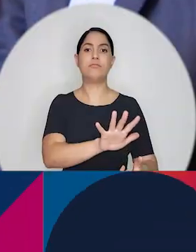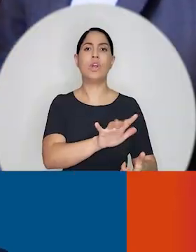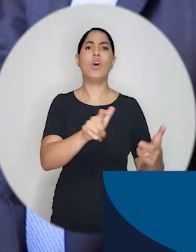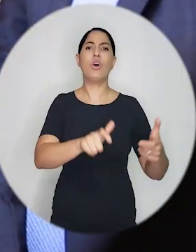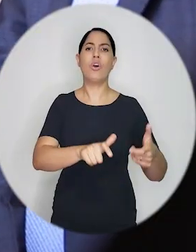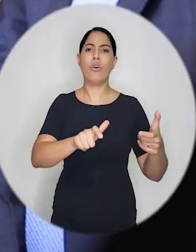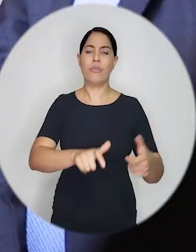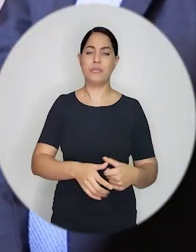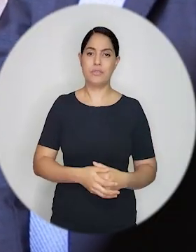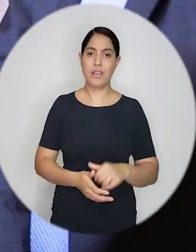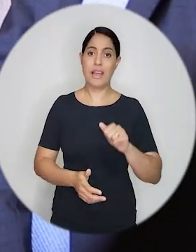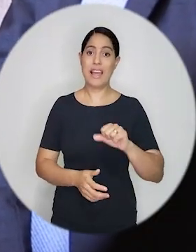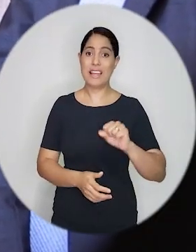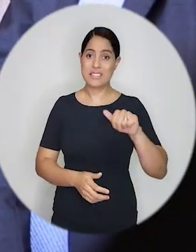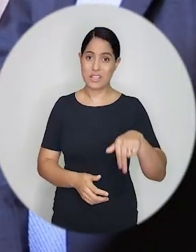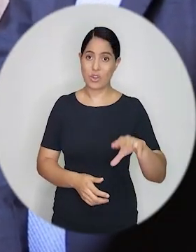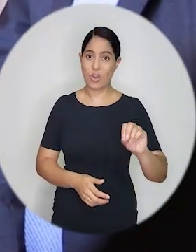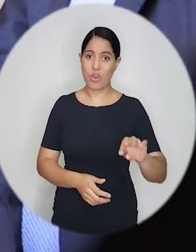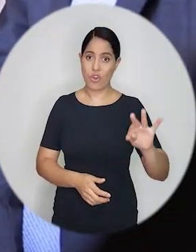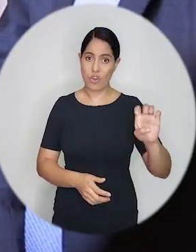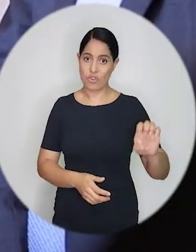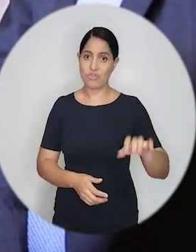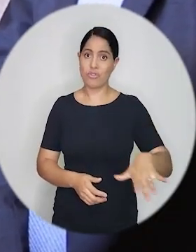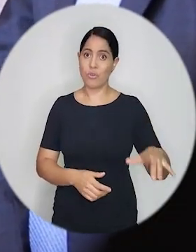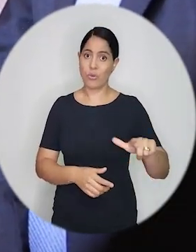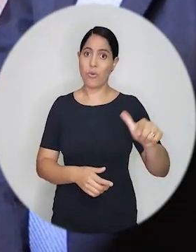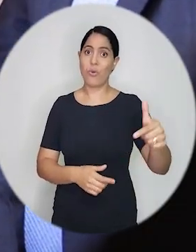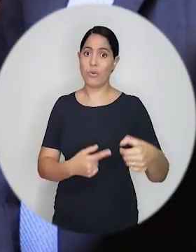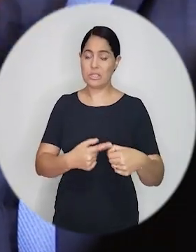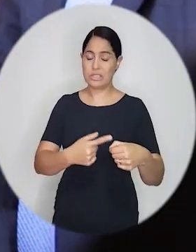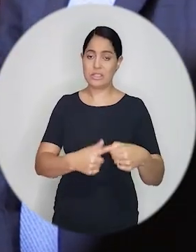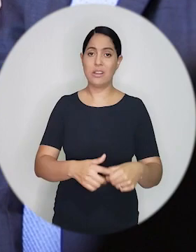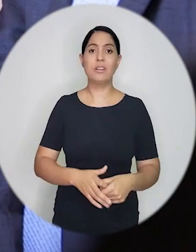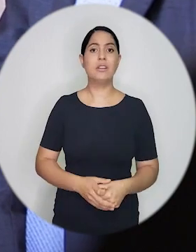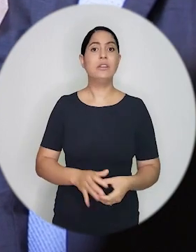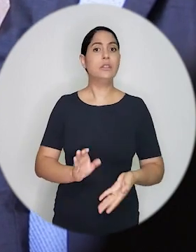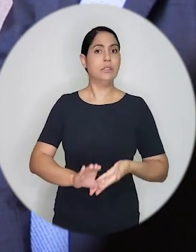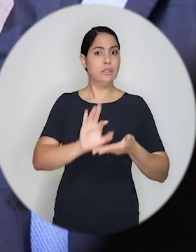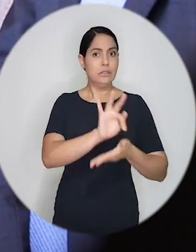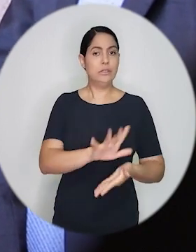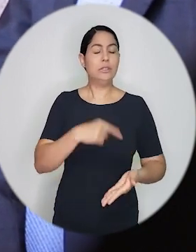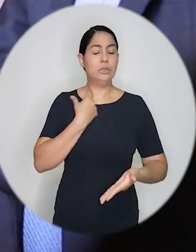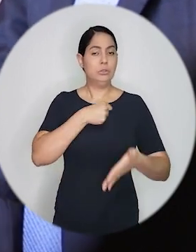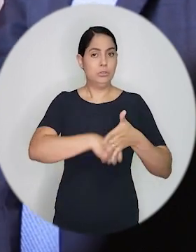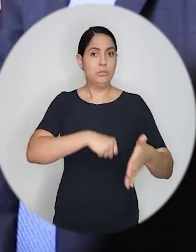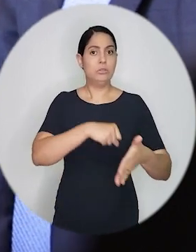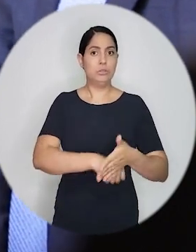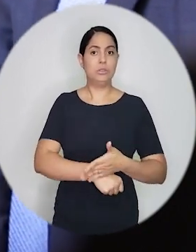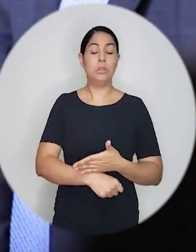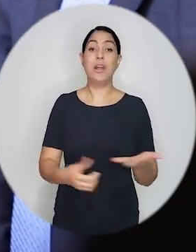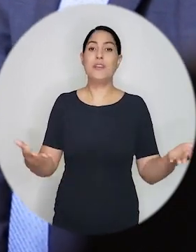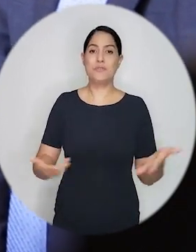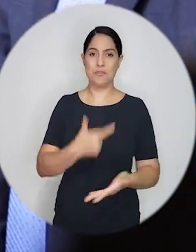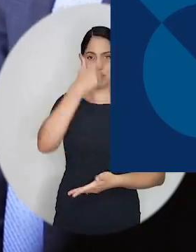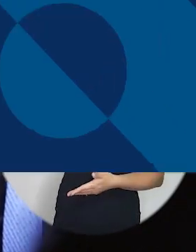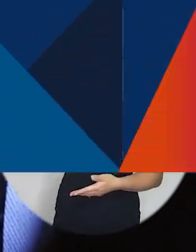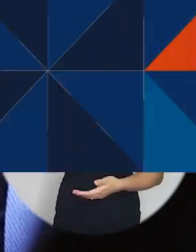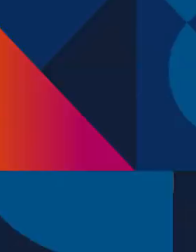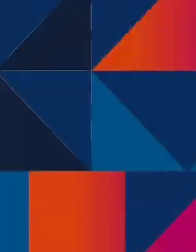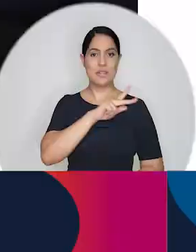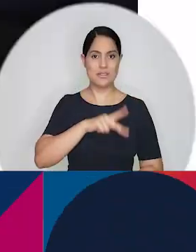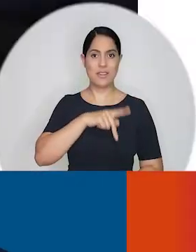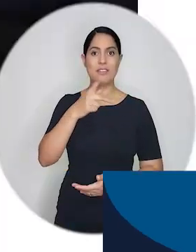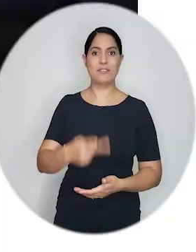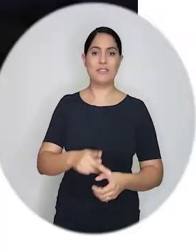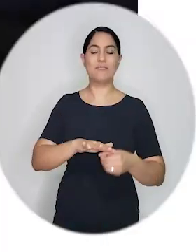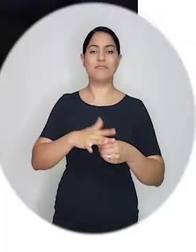para buscar capacitação no final da Asa Norte, no Conselho Federal, com muita luta, com muito sufoco.